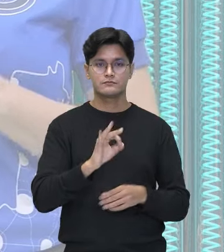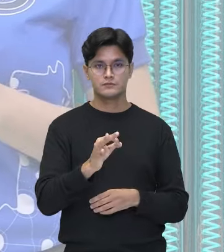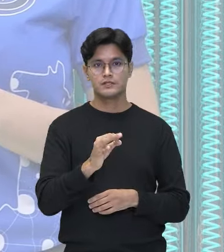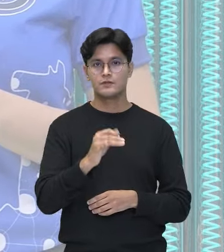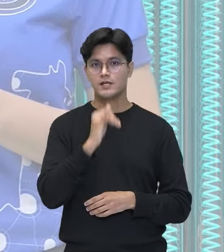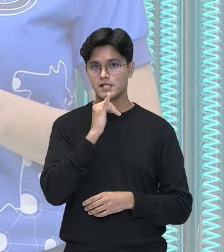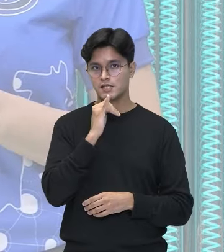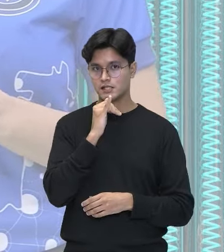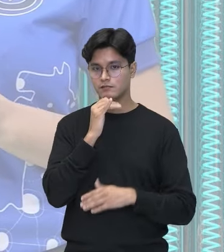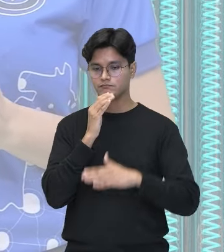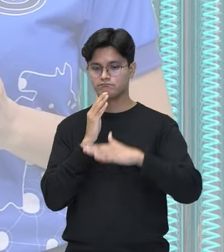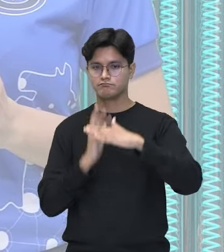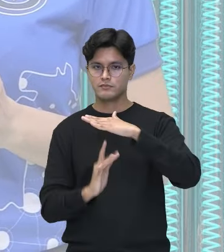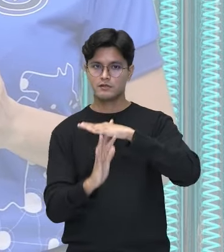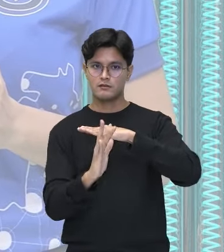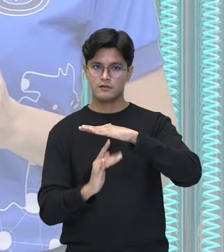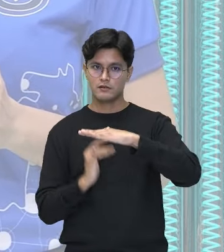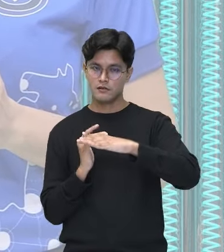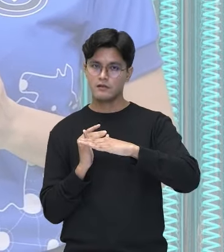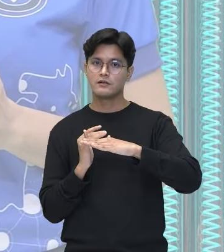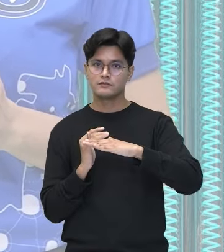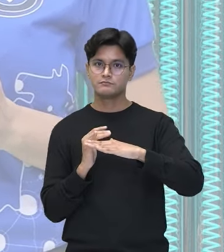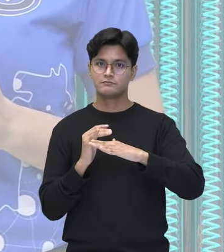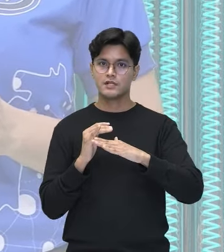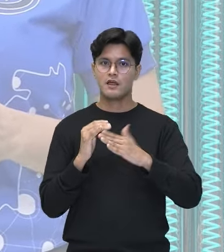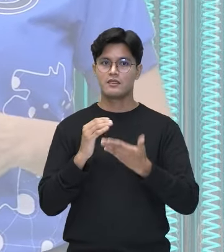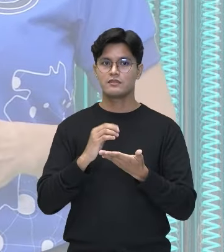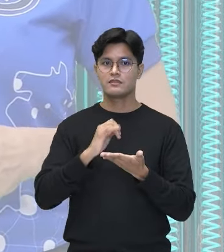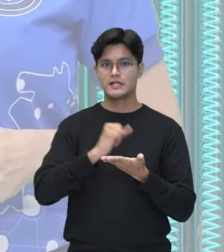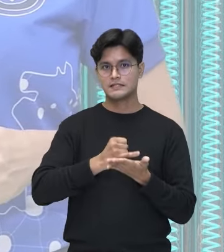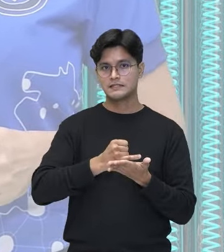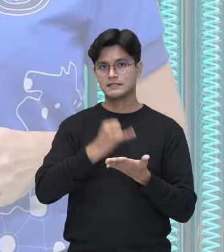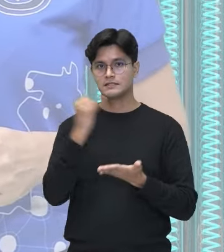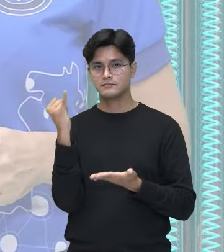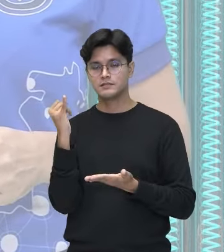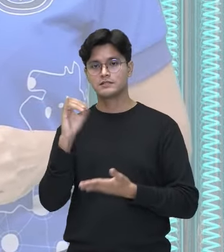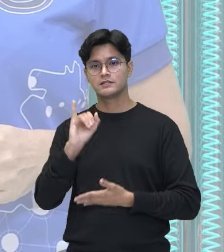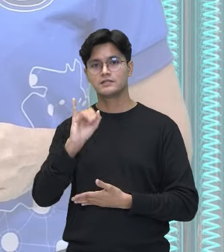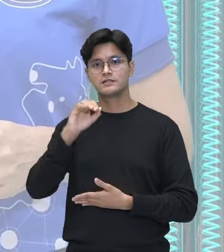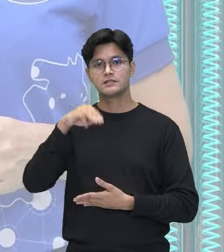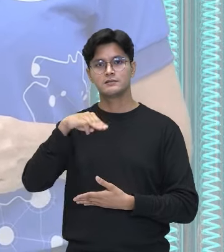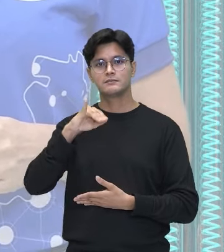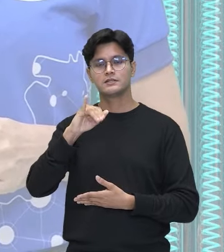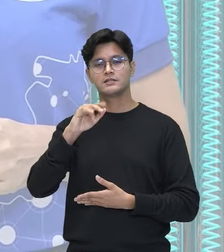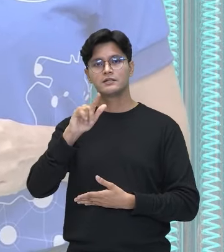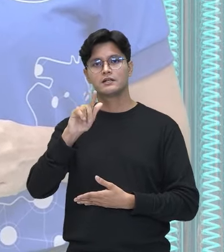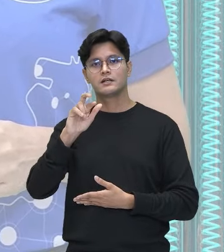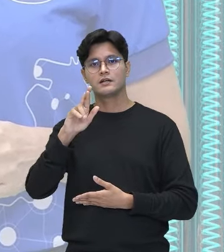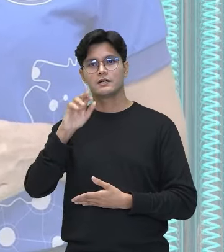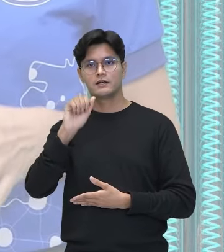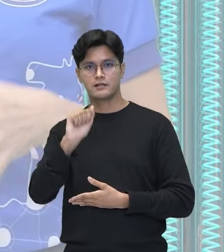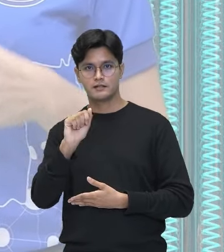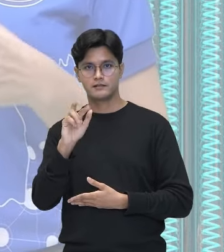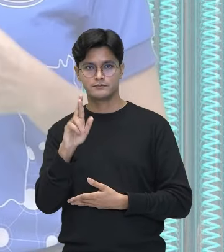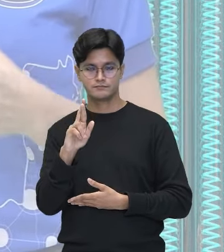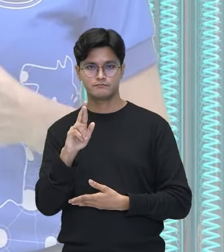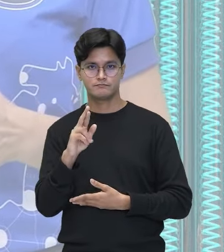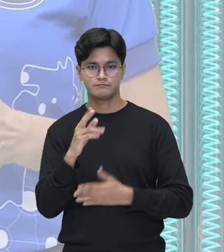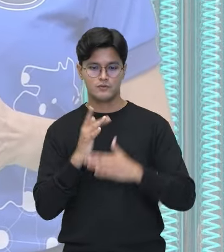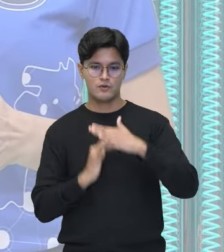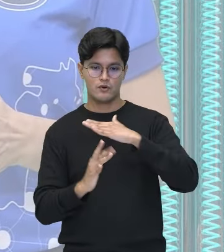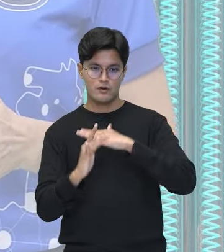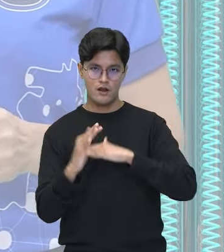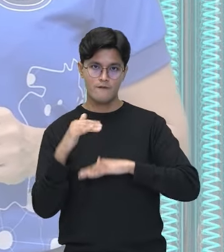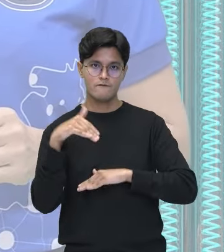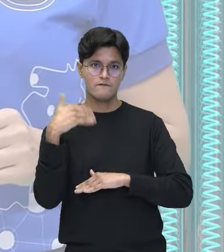tem a base que é migrate, quando eu coloquei o in na frente, mudou para imigrar. O chest, né, que é ingerir,